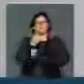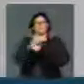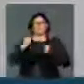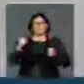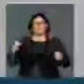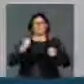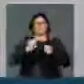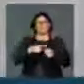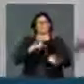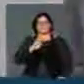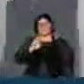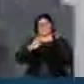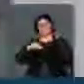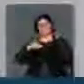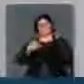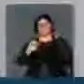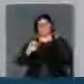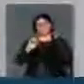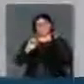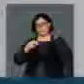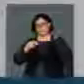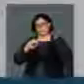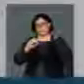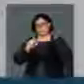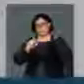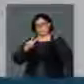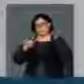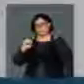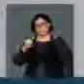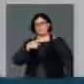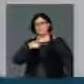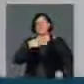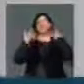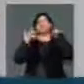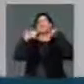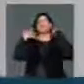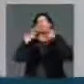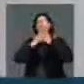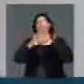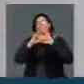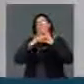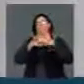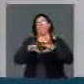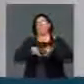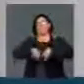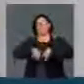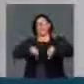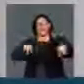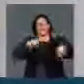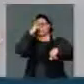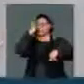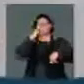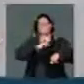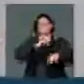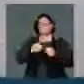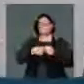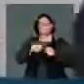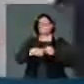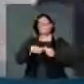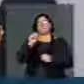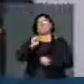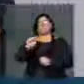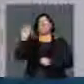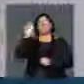Bento Gonçalves. Tive a alegria de conviver durante esses dois dias com vários dirigentes das nossas cooperativas gaúchas.